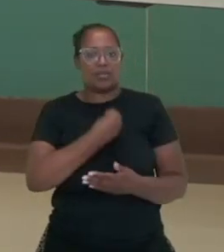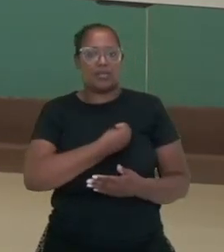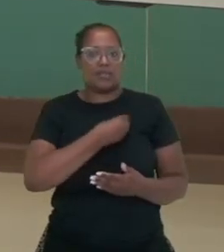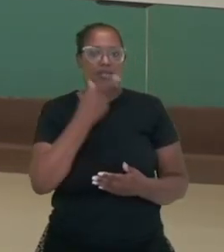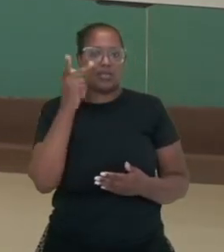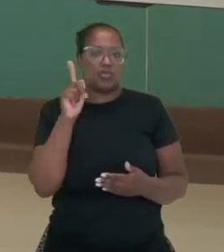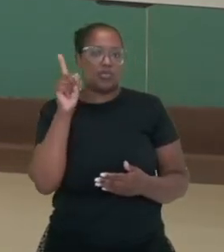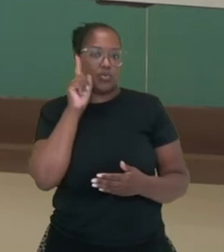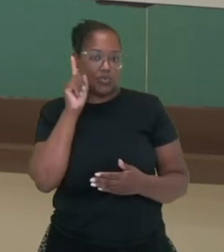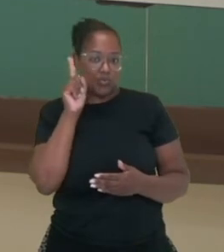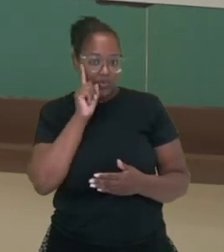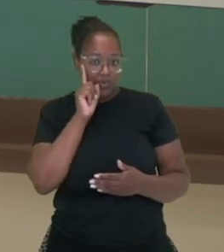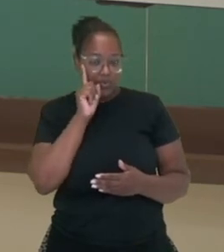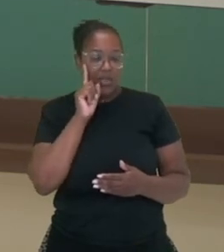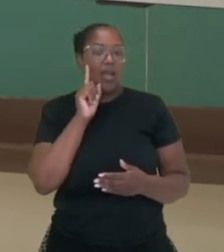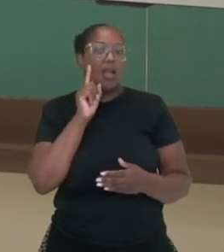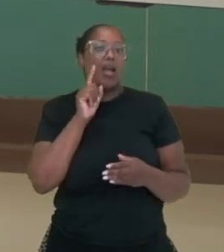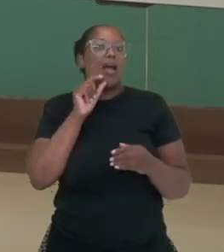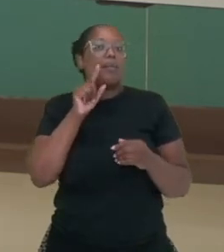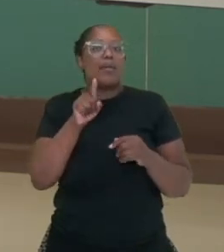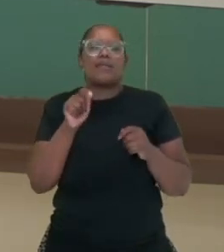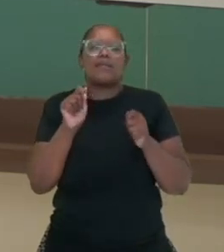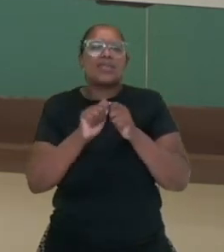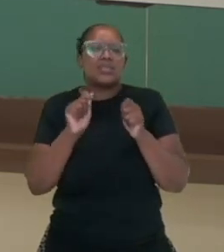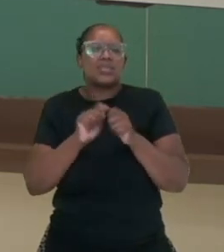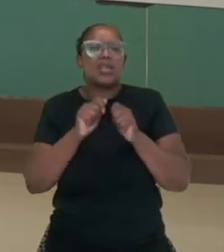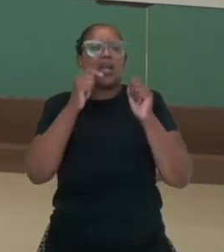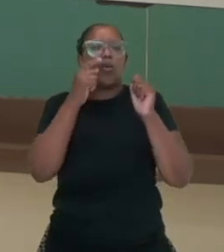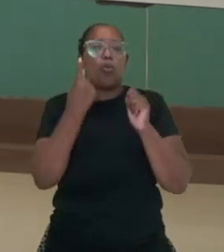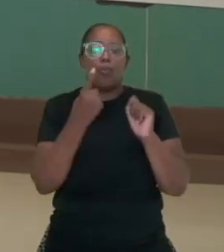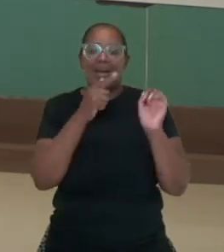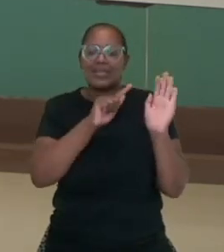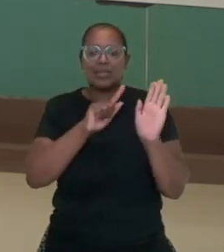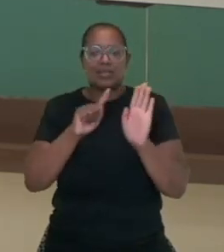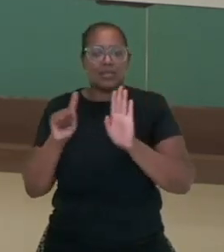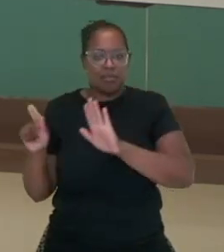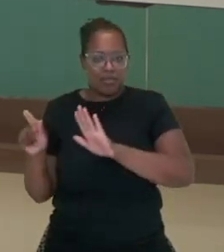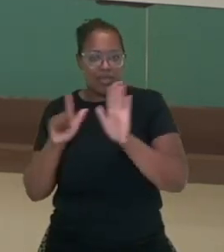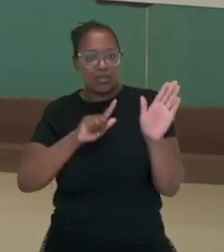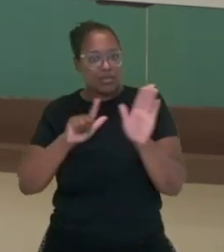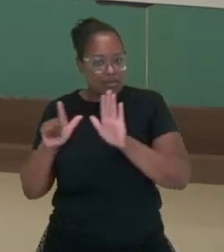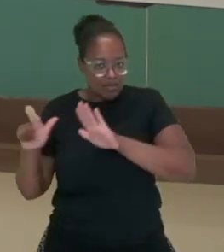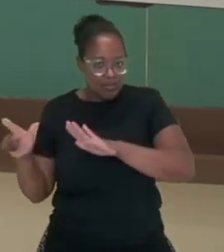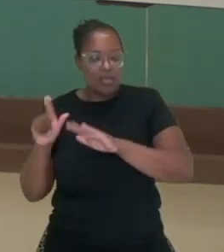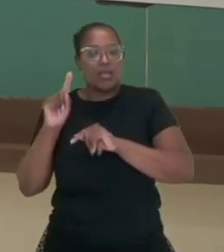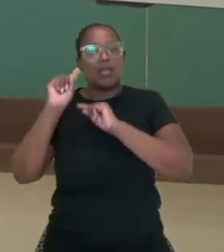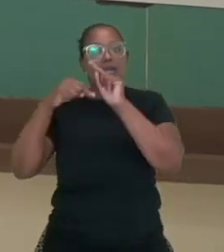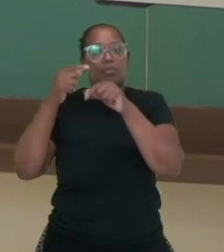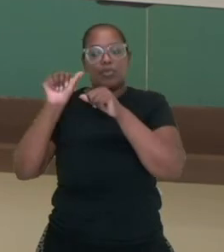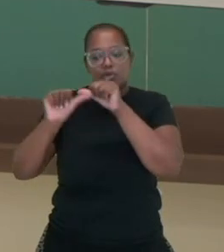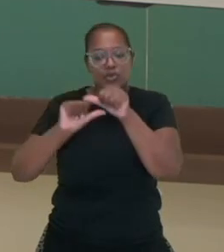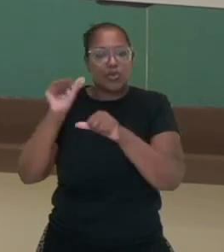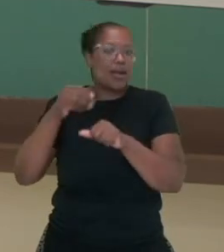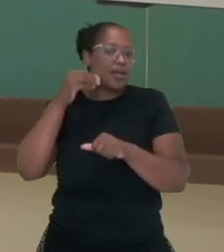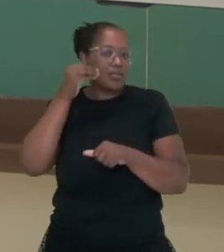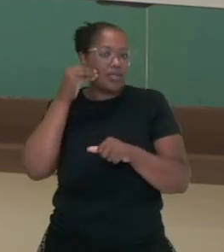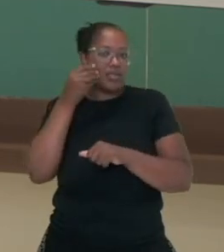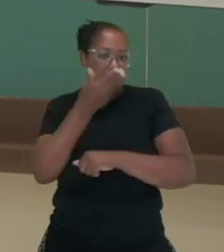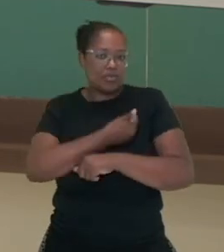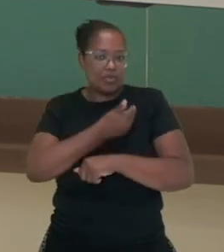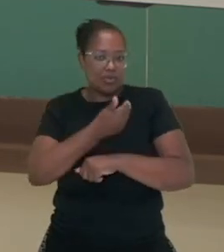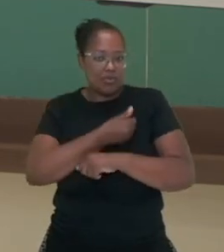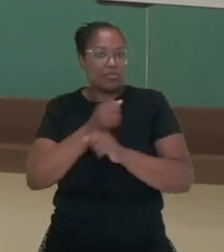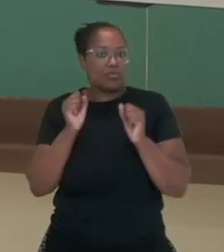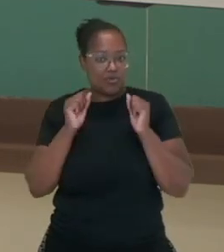seu dia. A proposta é fazer isso por uma semana e depois trocar aí experiências com os seus colegas,